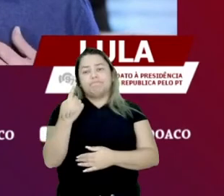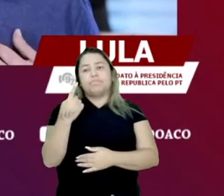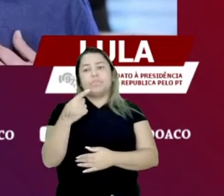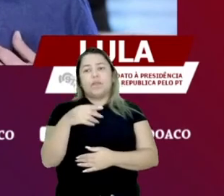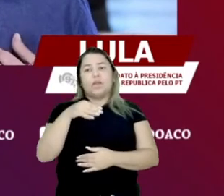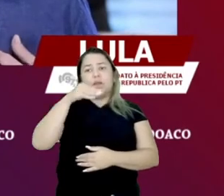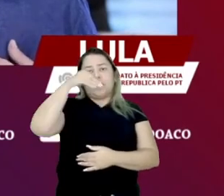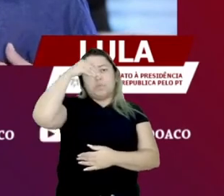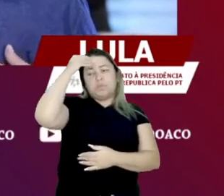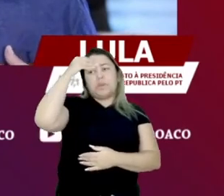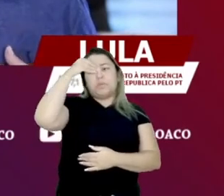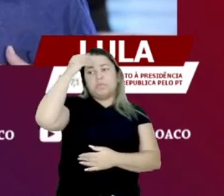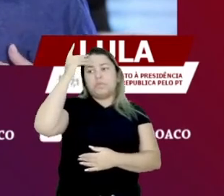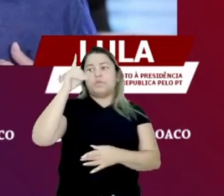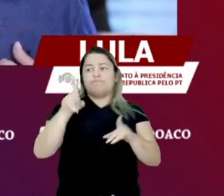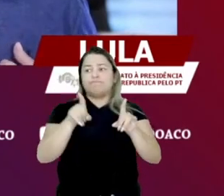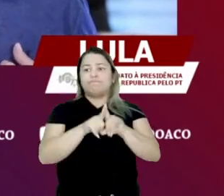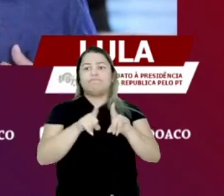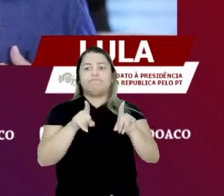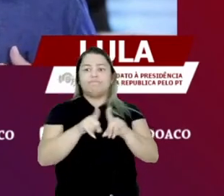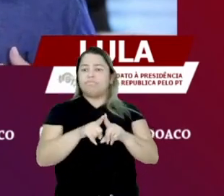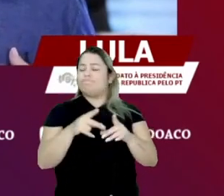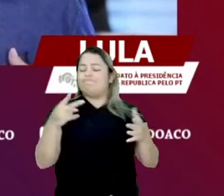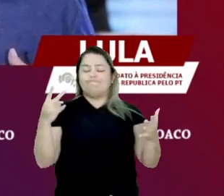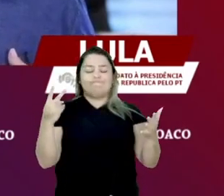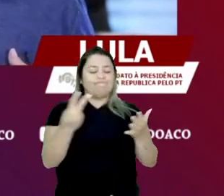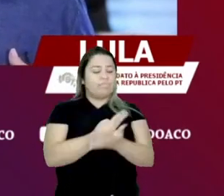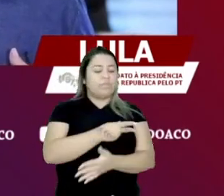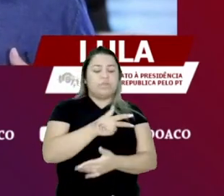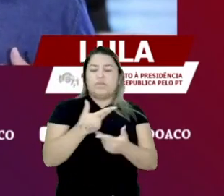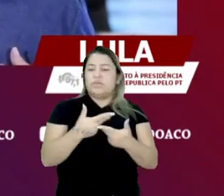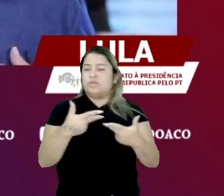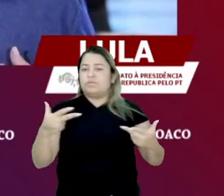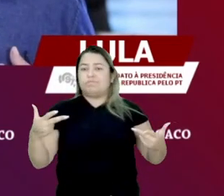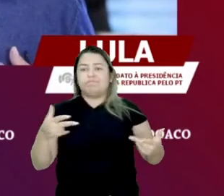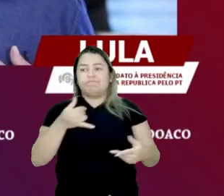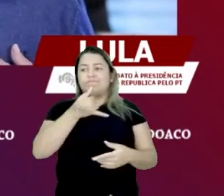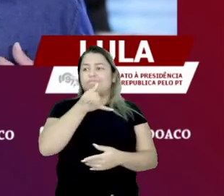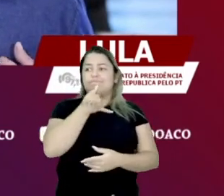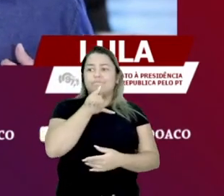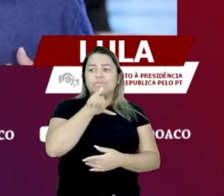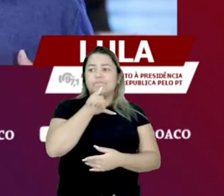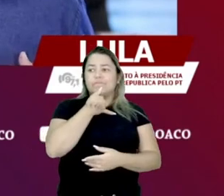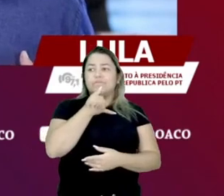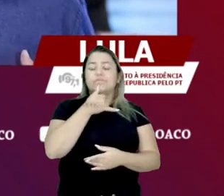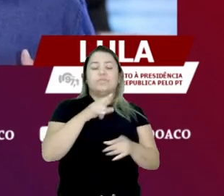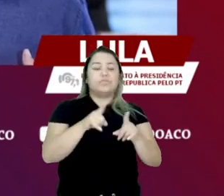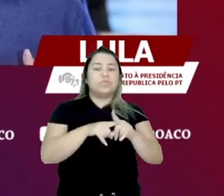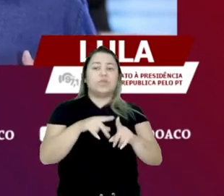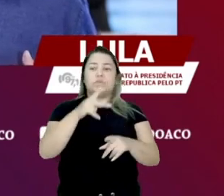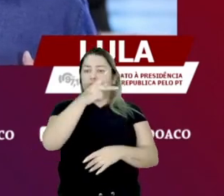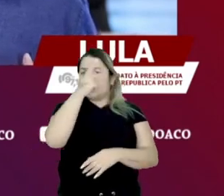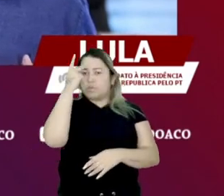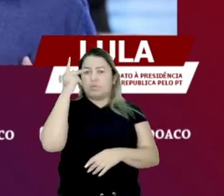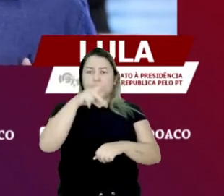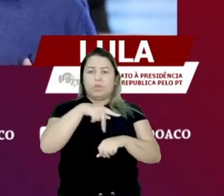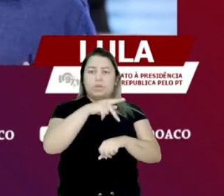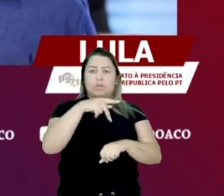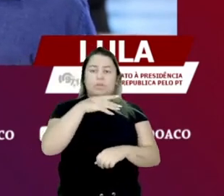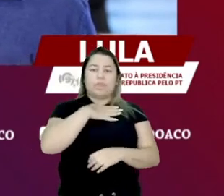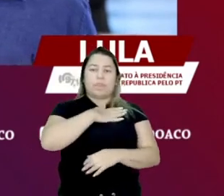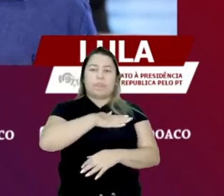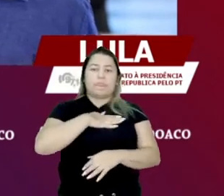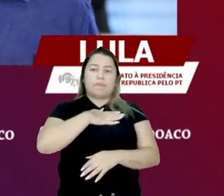presidente, como é que o senhor faz uma análise de tudo que foi feito durante a pandemia, quais